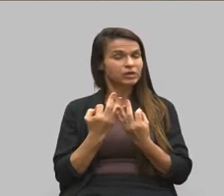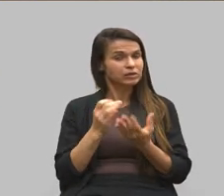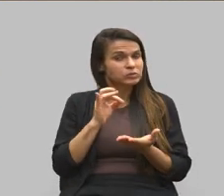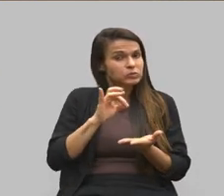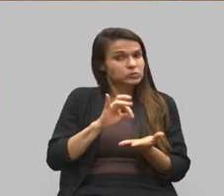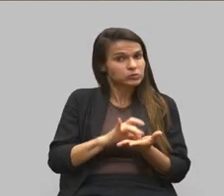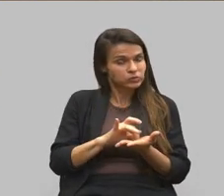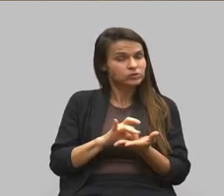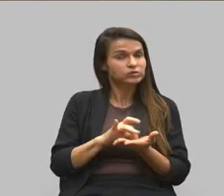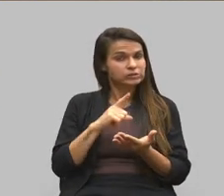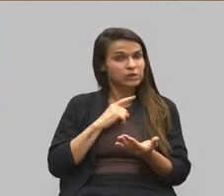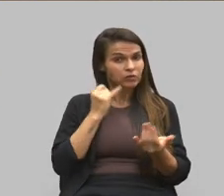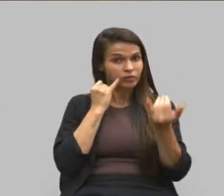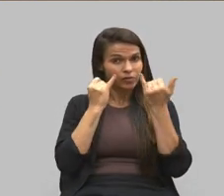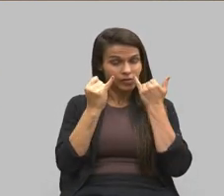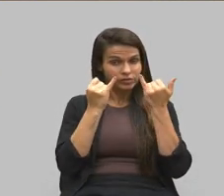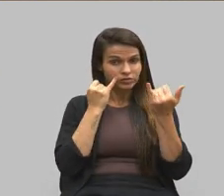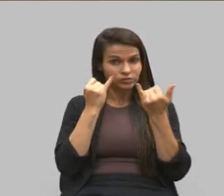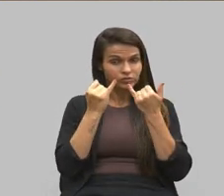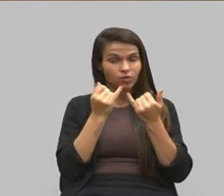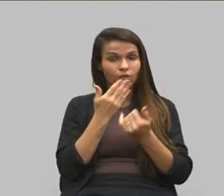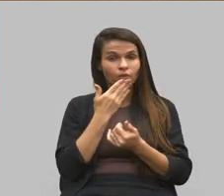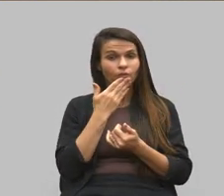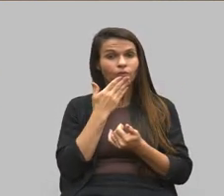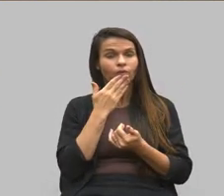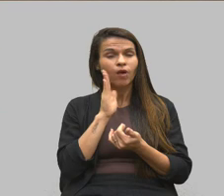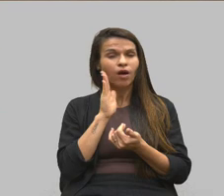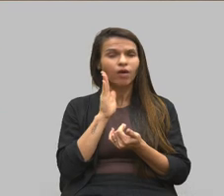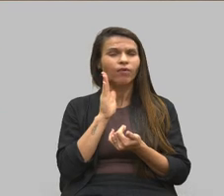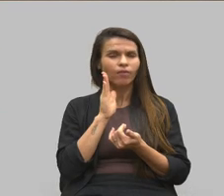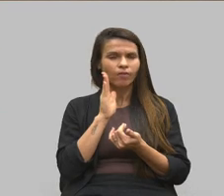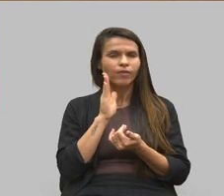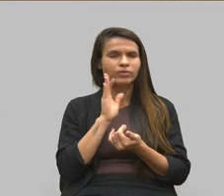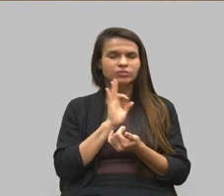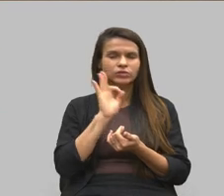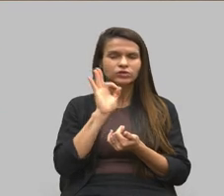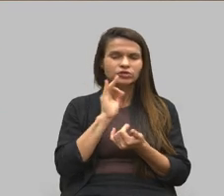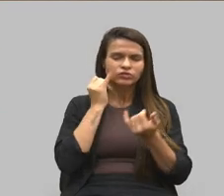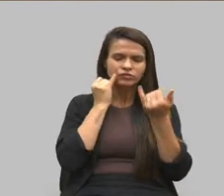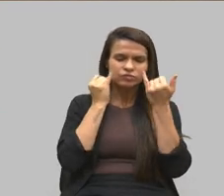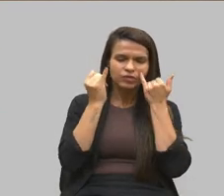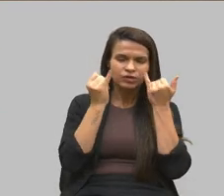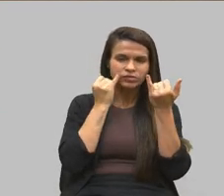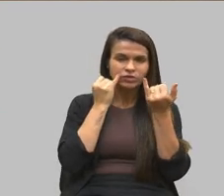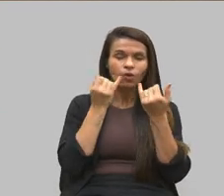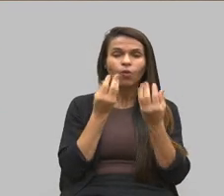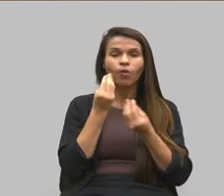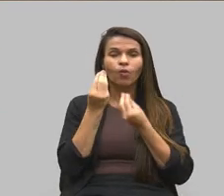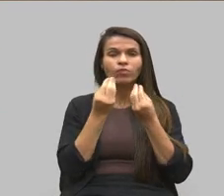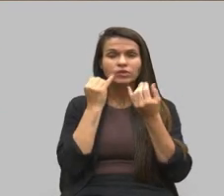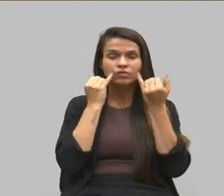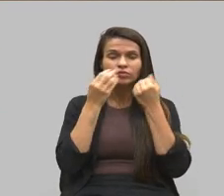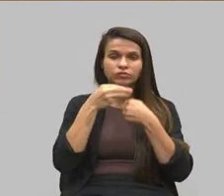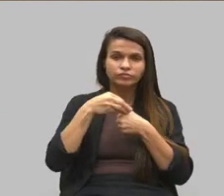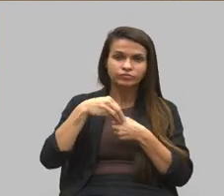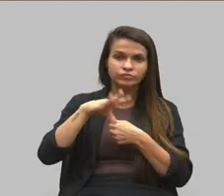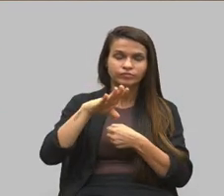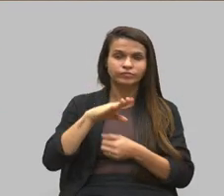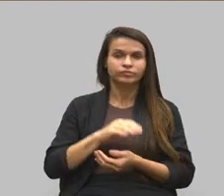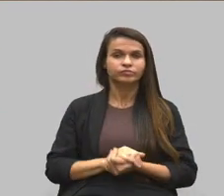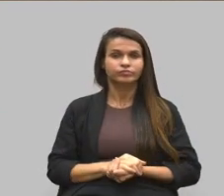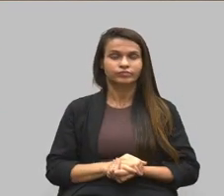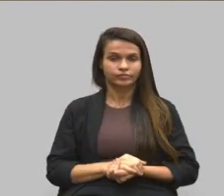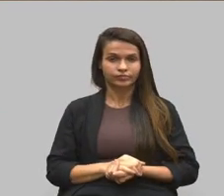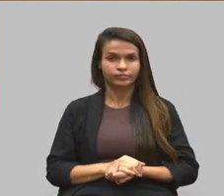nutridas de informações qual é o nível de informação e como essas informações estão sendo eh repassadas Será